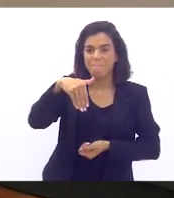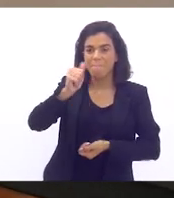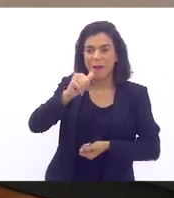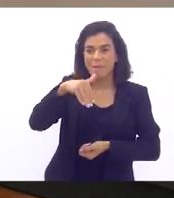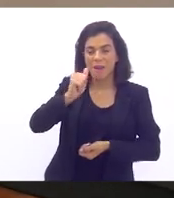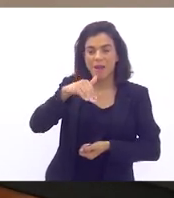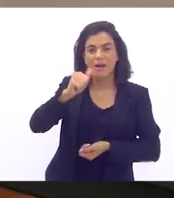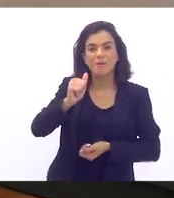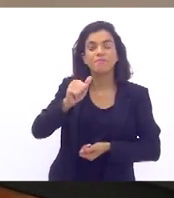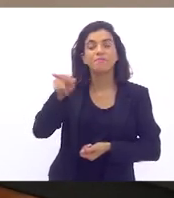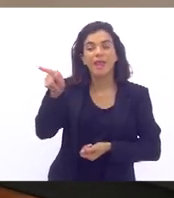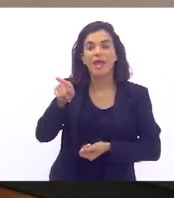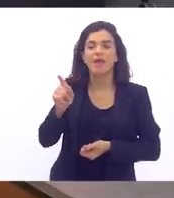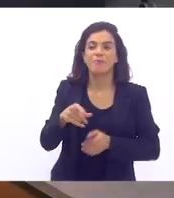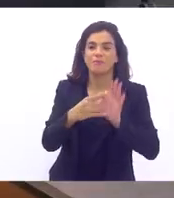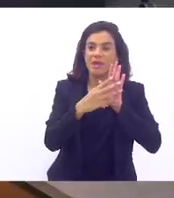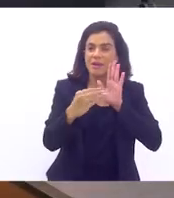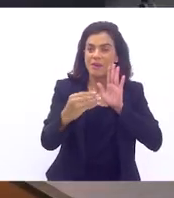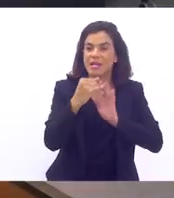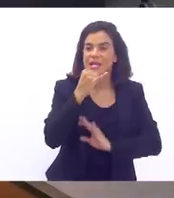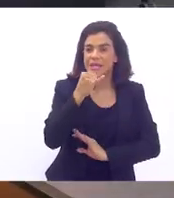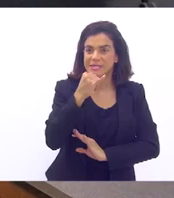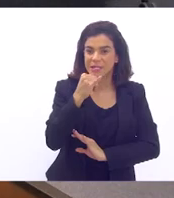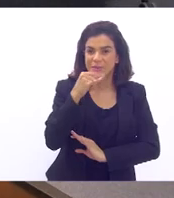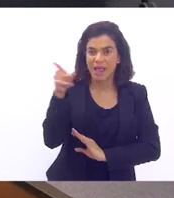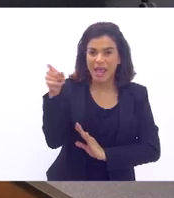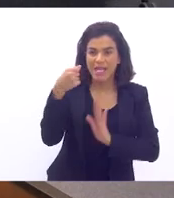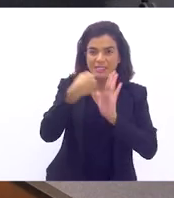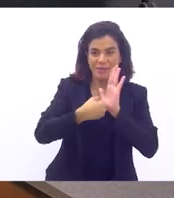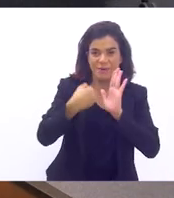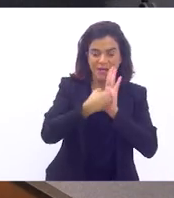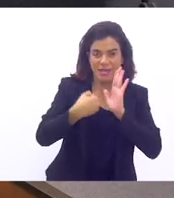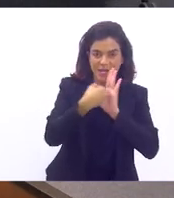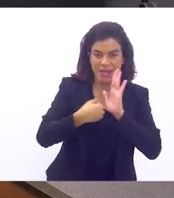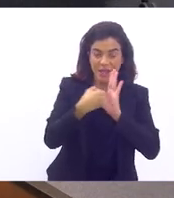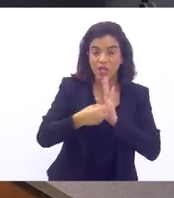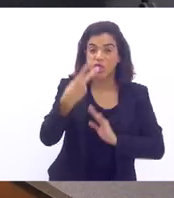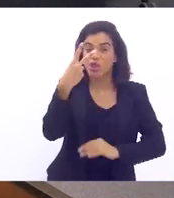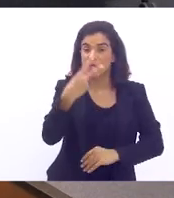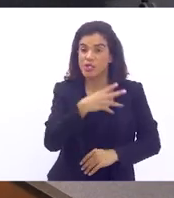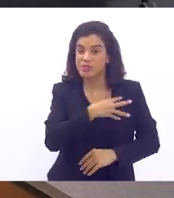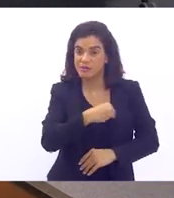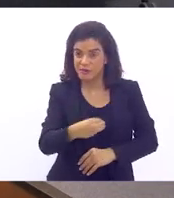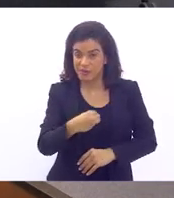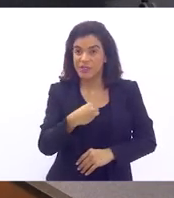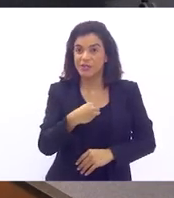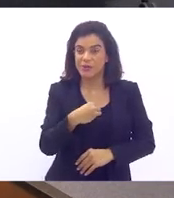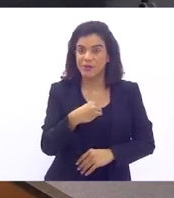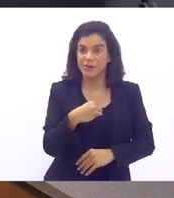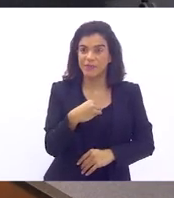exemplo é uma essa é uma guerreira né ela teve dois filhos